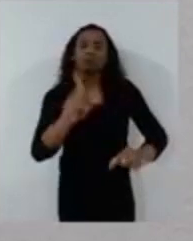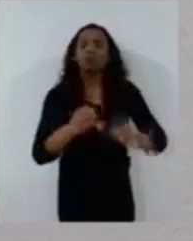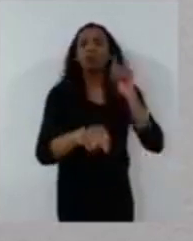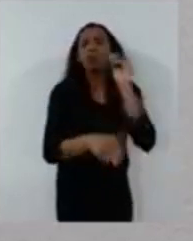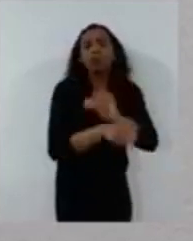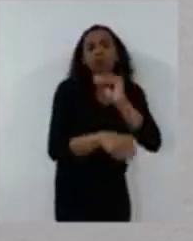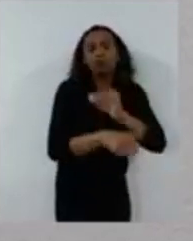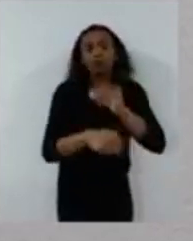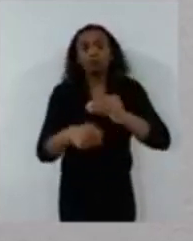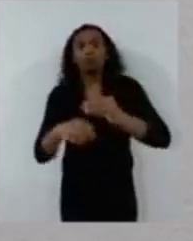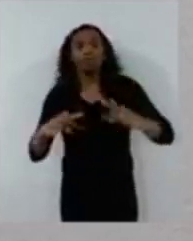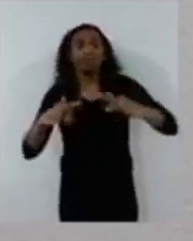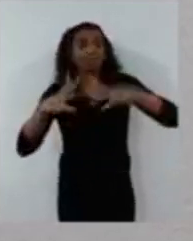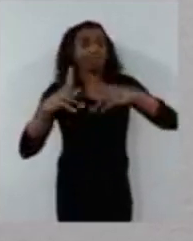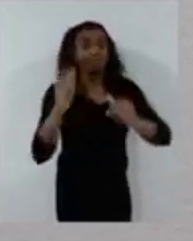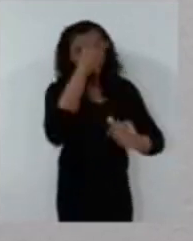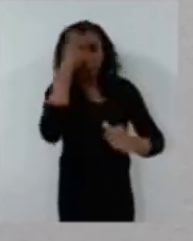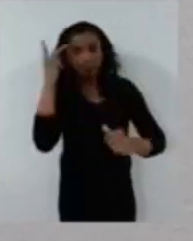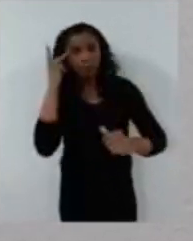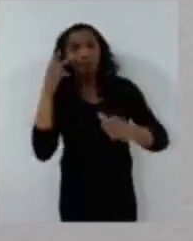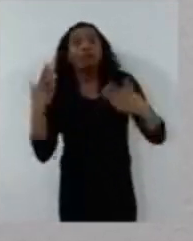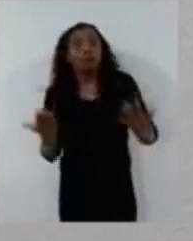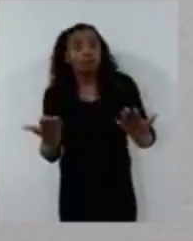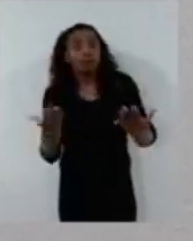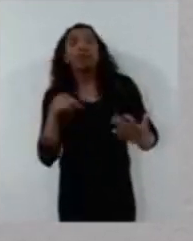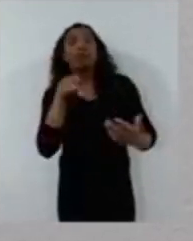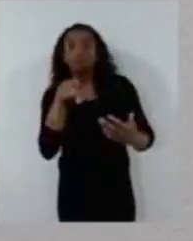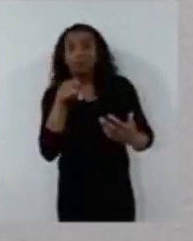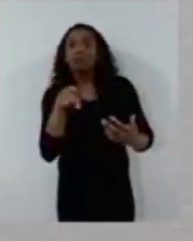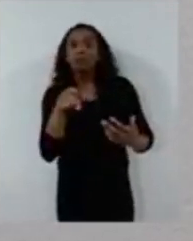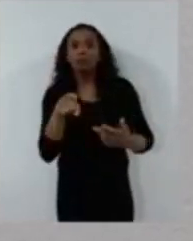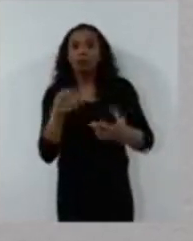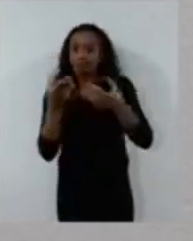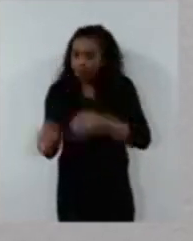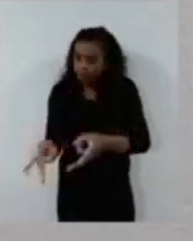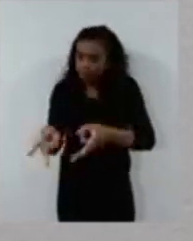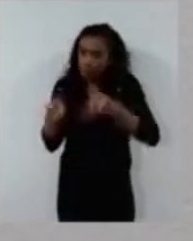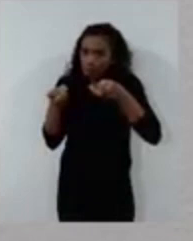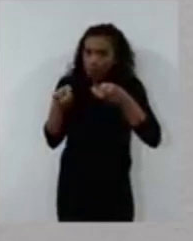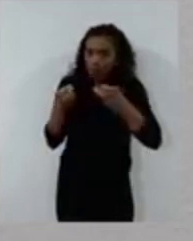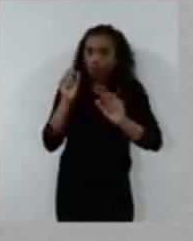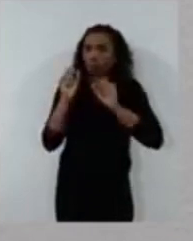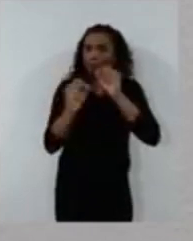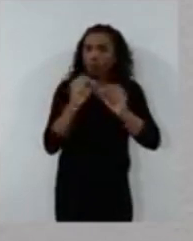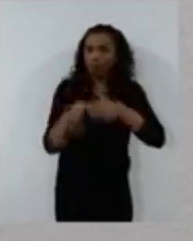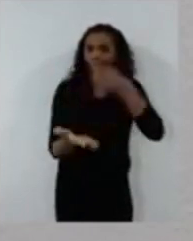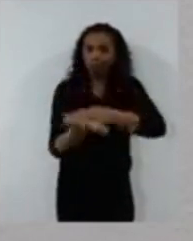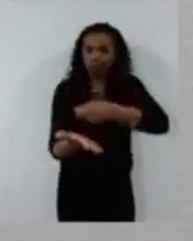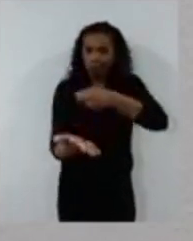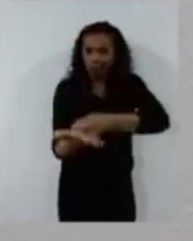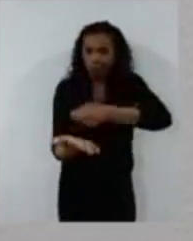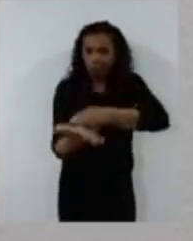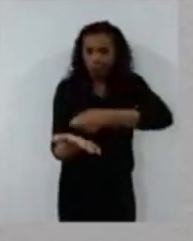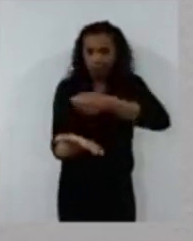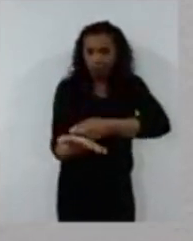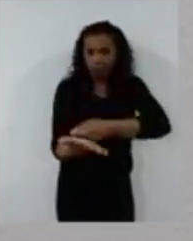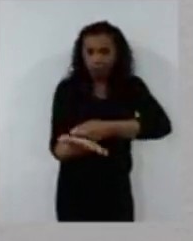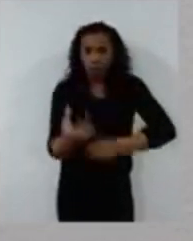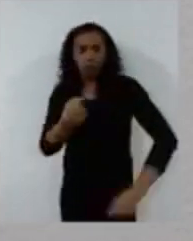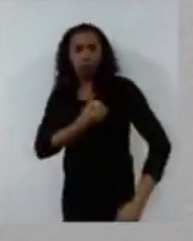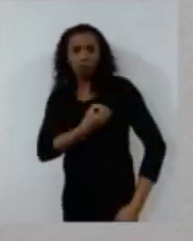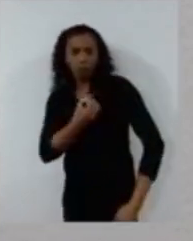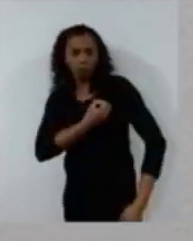todos. Então, vocês vão observar obrigatoriamente o